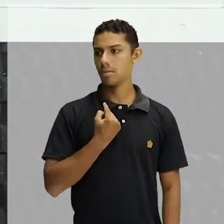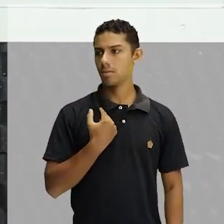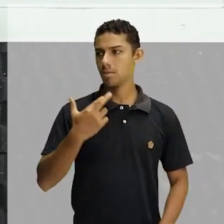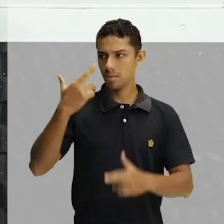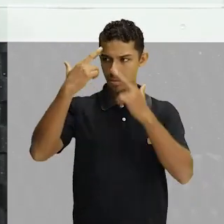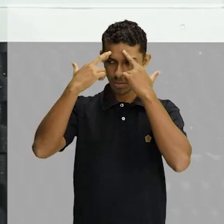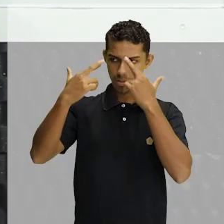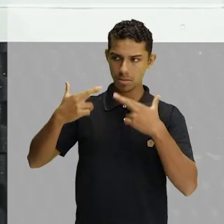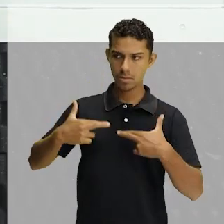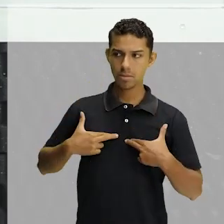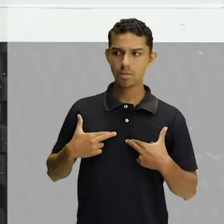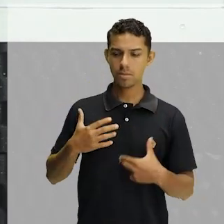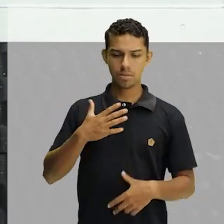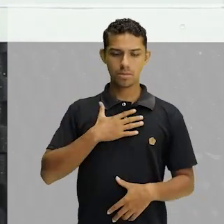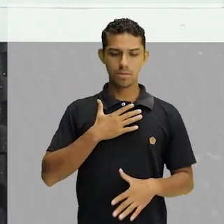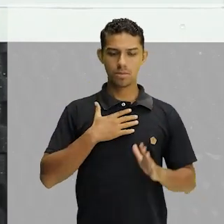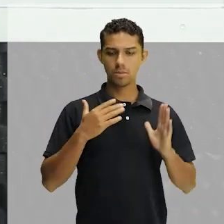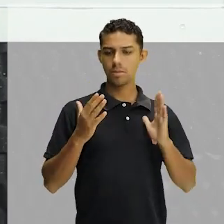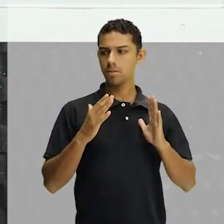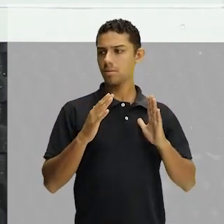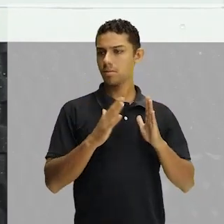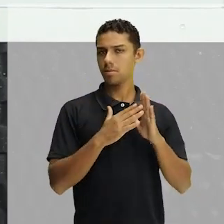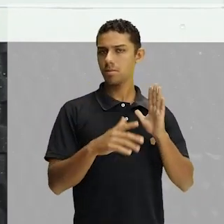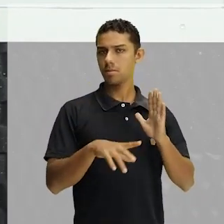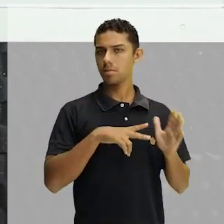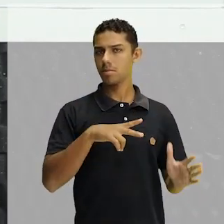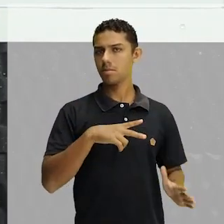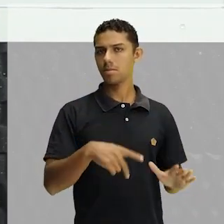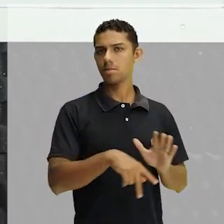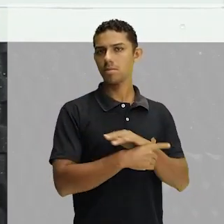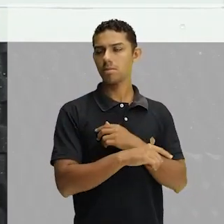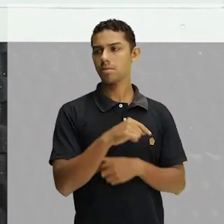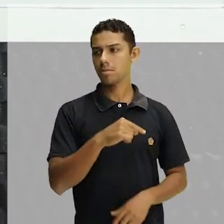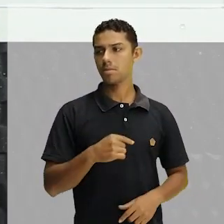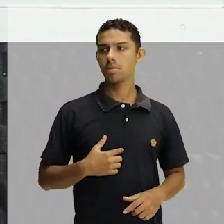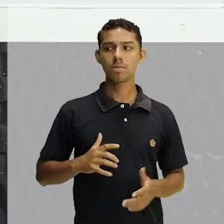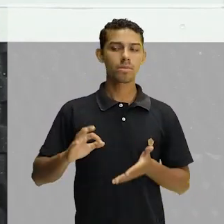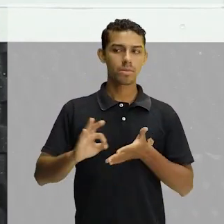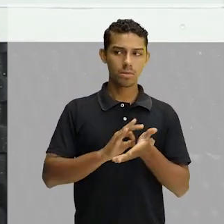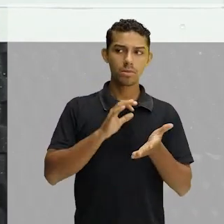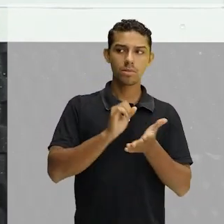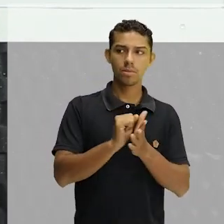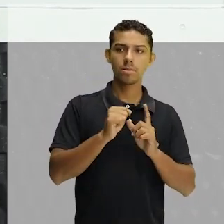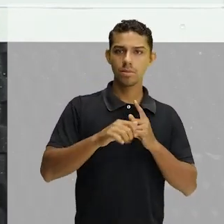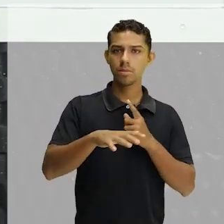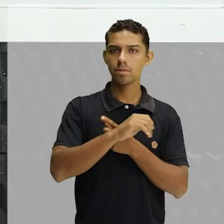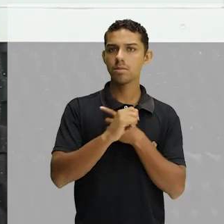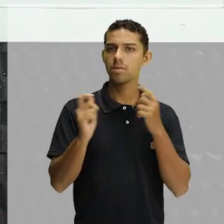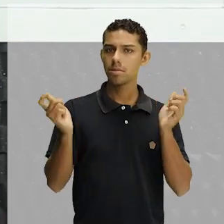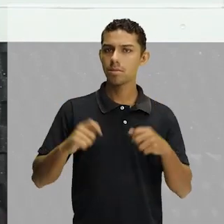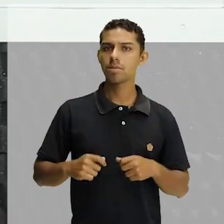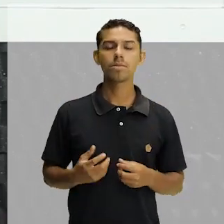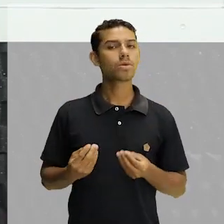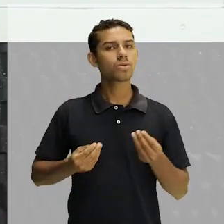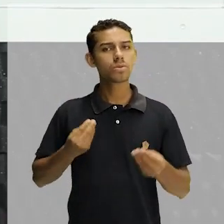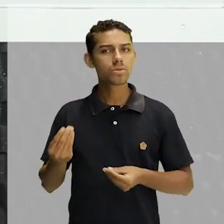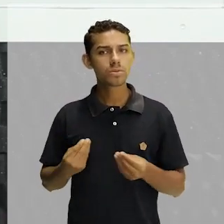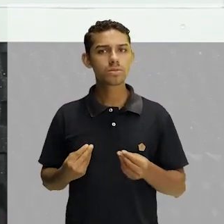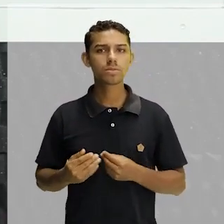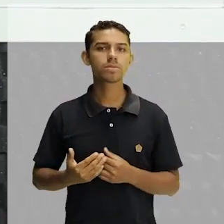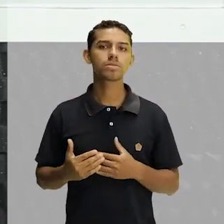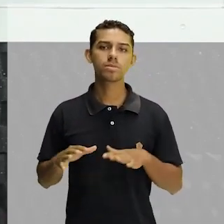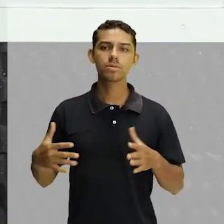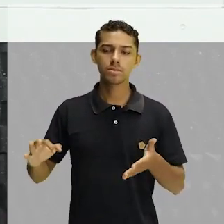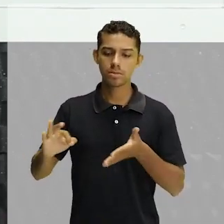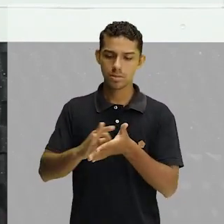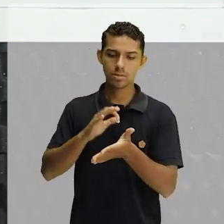e vai respeitar a minha propriedade. Então, eu preciso garantir isso de uma maneira mais incisiva. Como é que eu vou fazer? Através